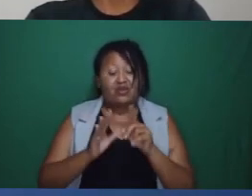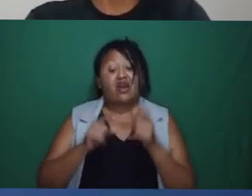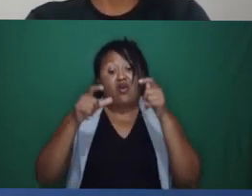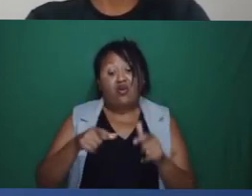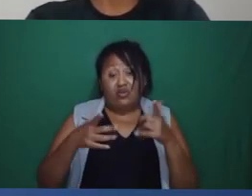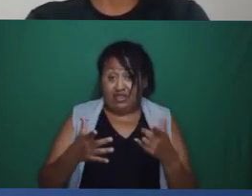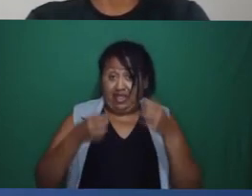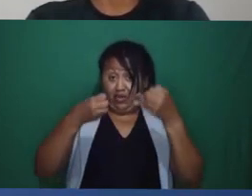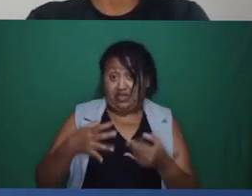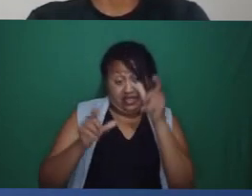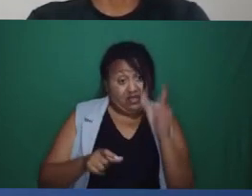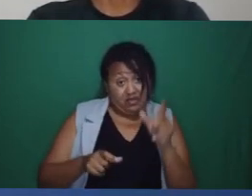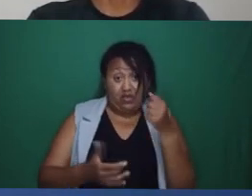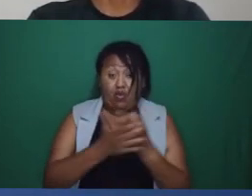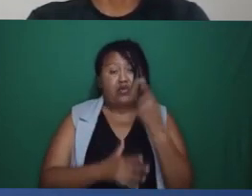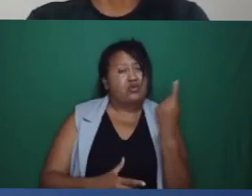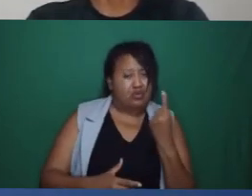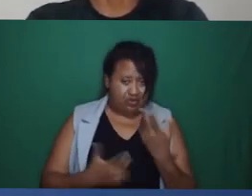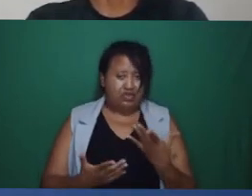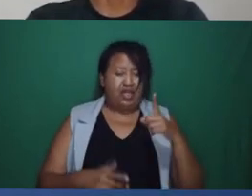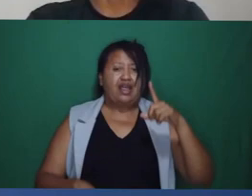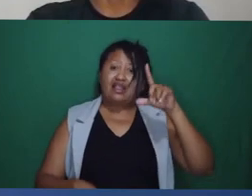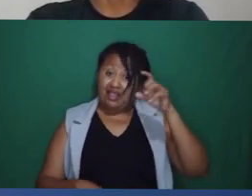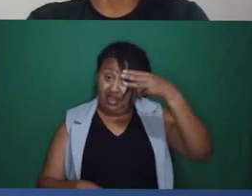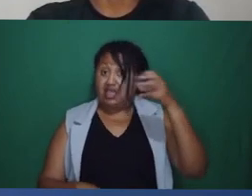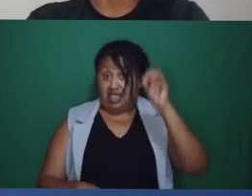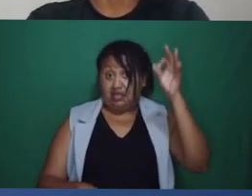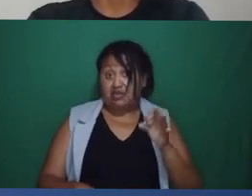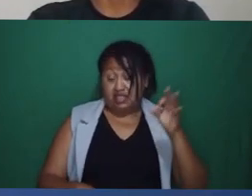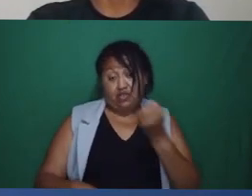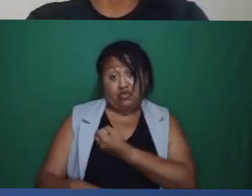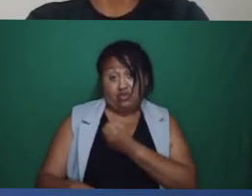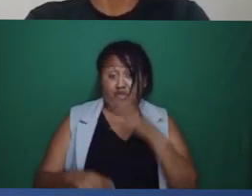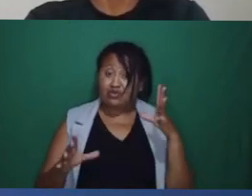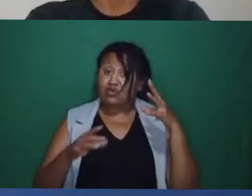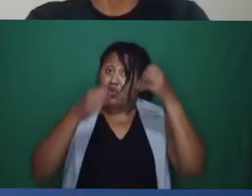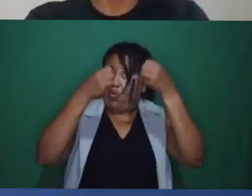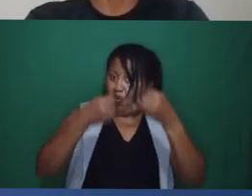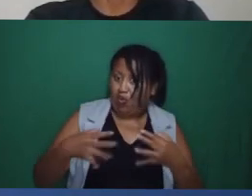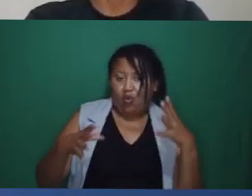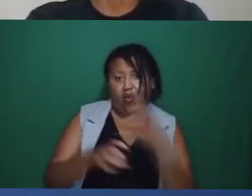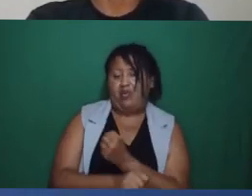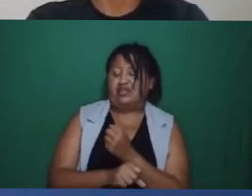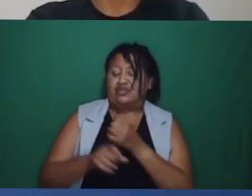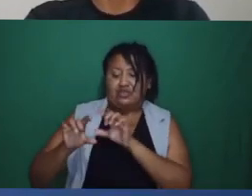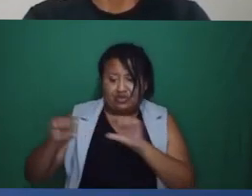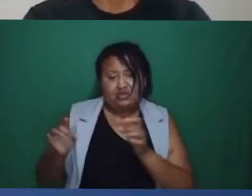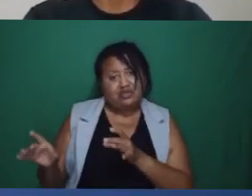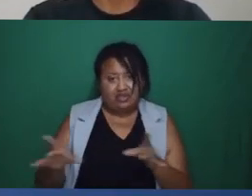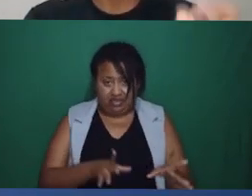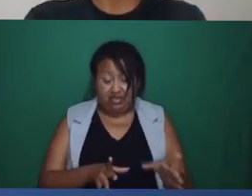diz o total de pessoas que comprou o único ambiente era 30% do número total de bilhetes vendidos